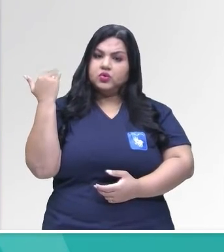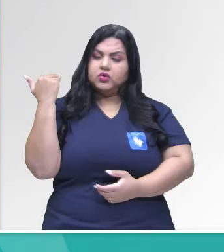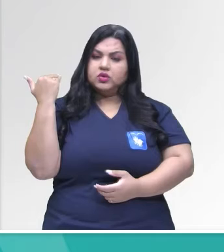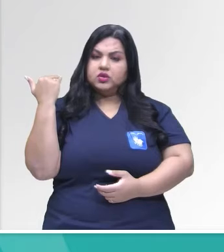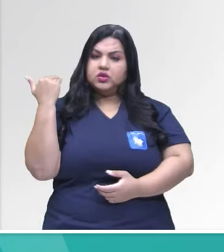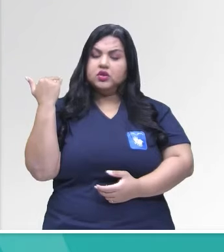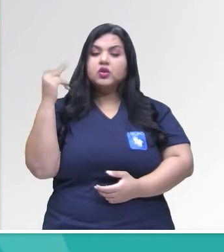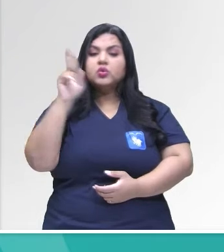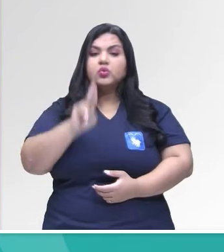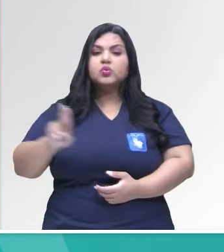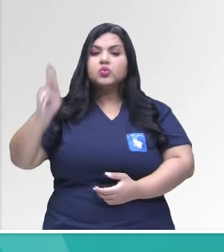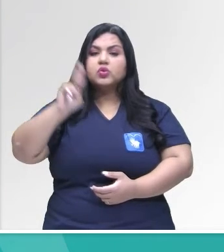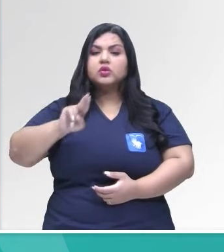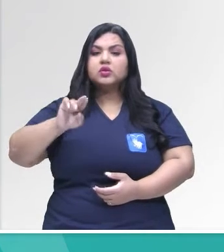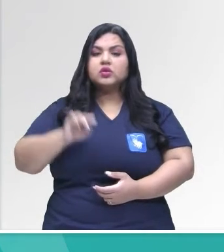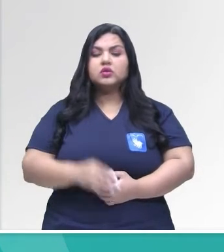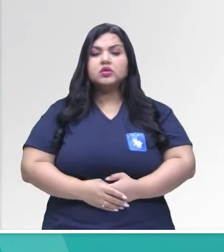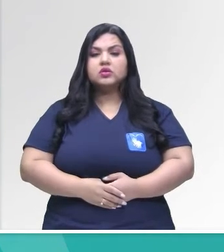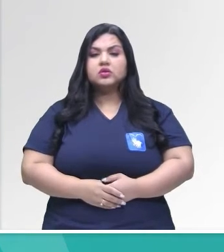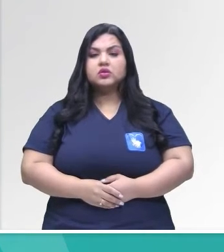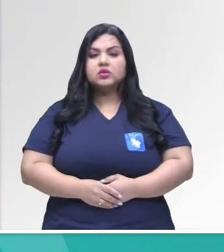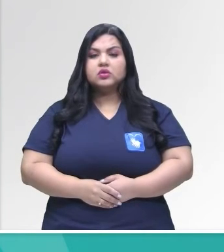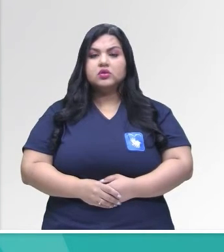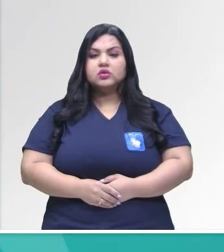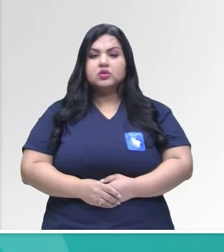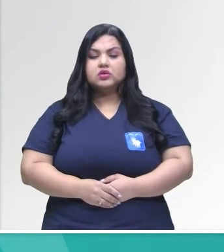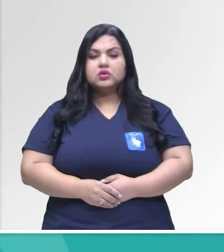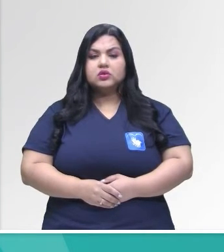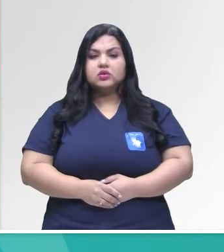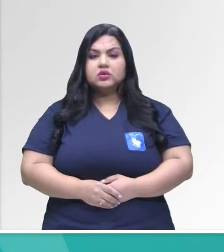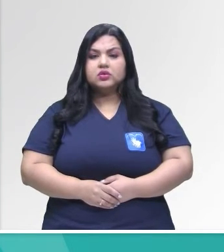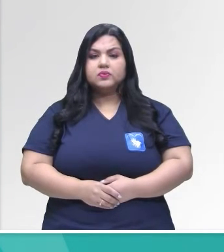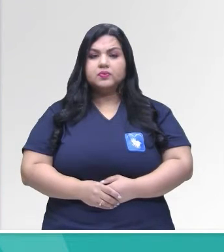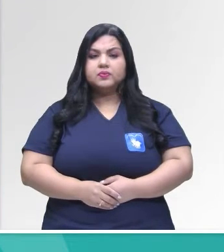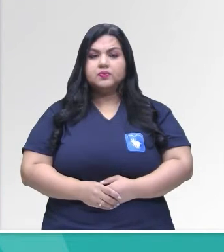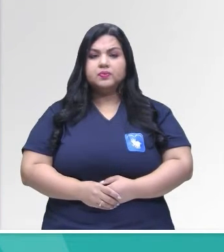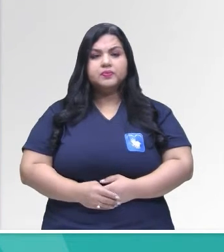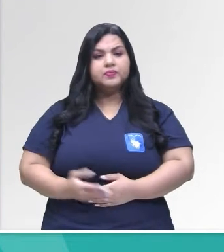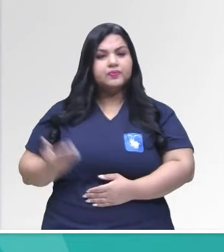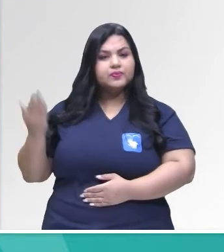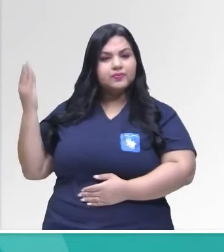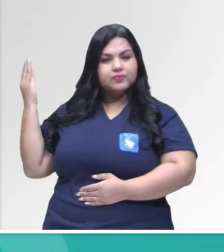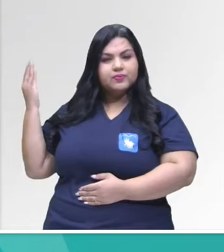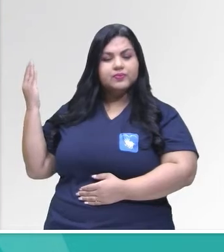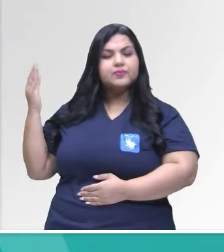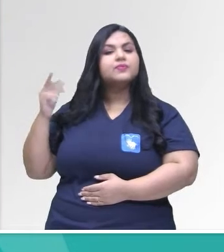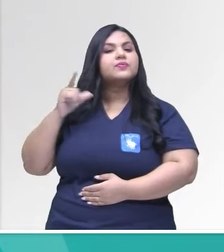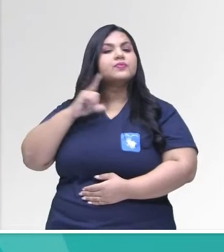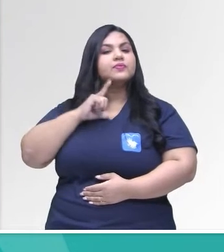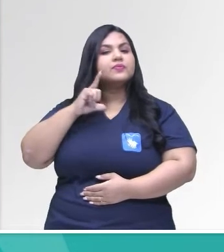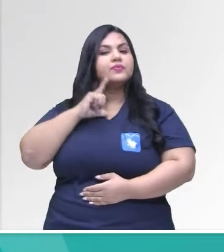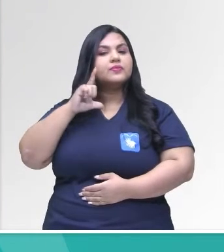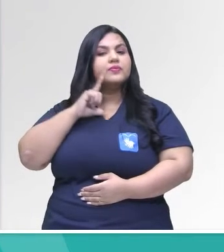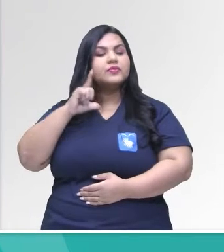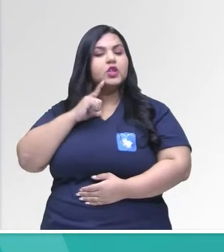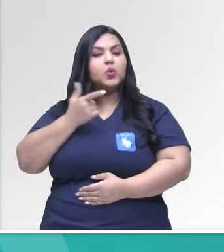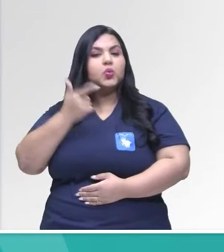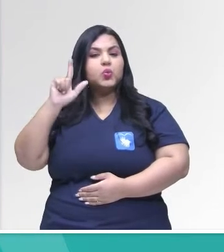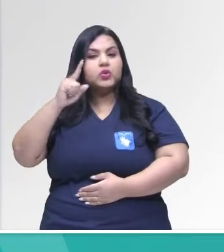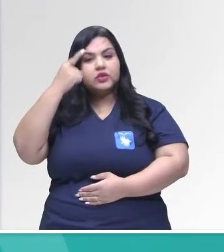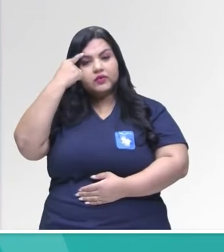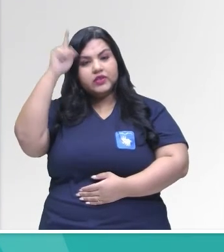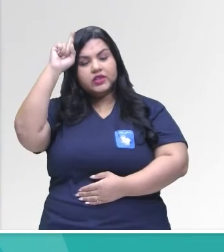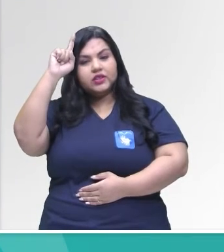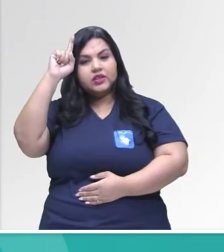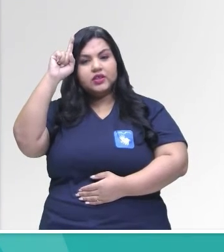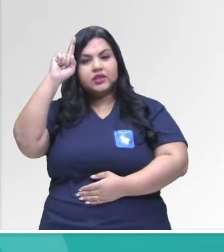quando eu estiver utilizando no meu sujeito ali o singular. Let's go. Eu tenho aqui uma outra invenção